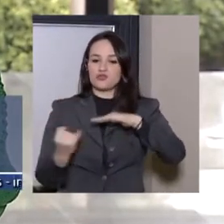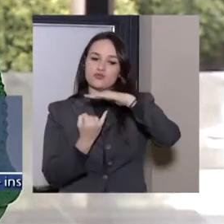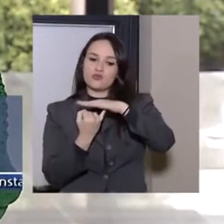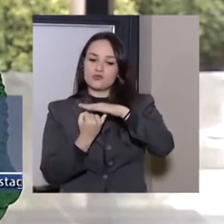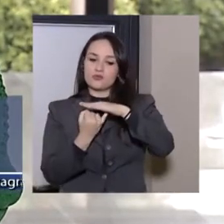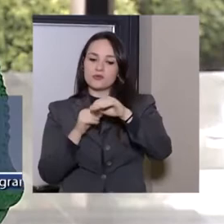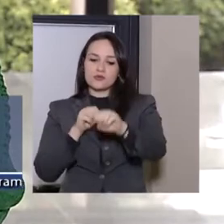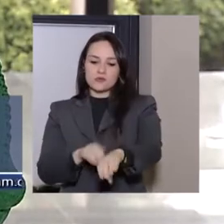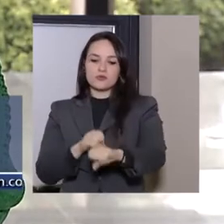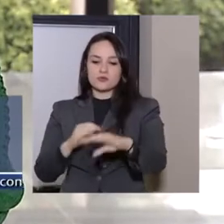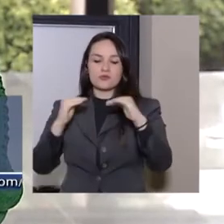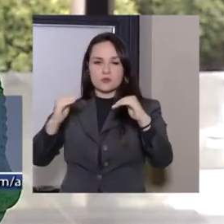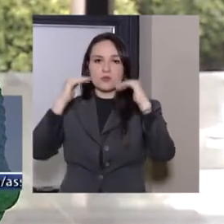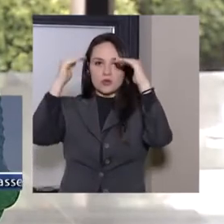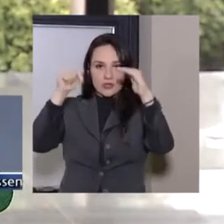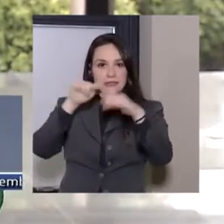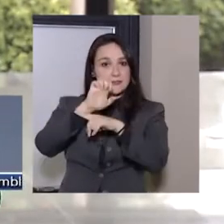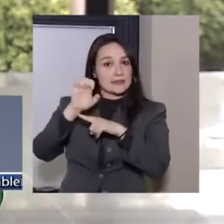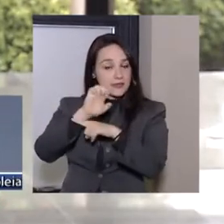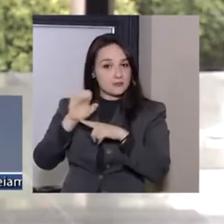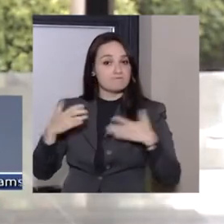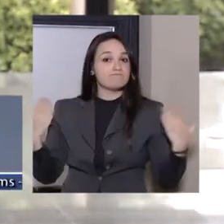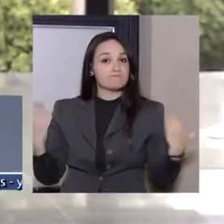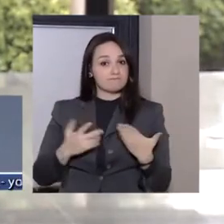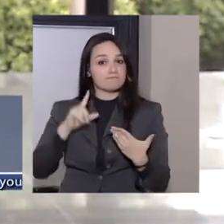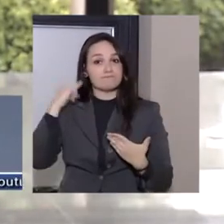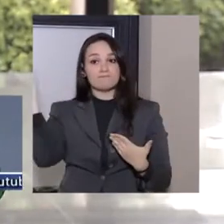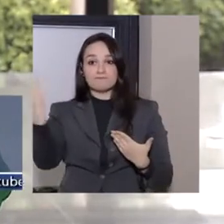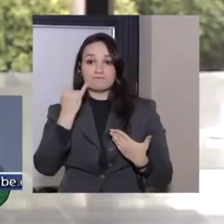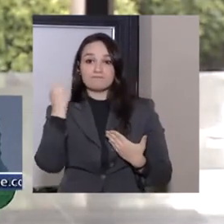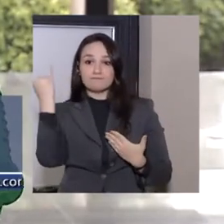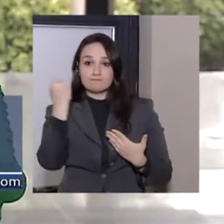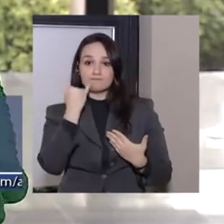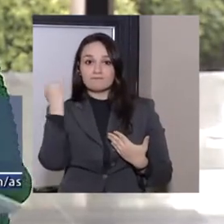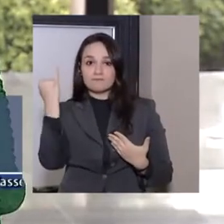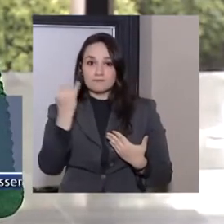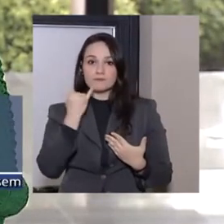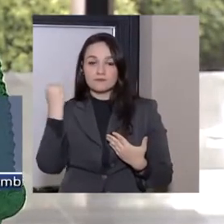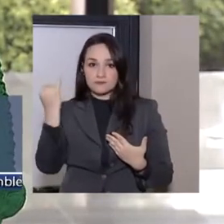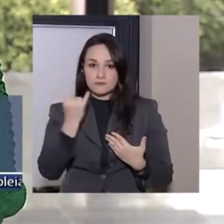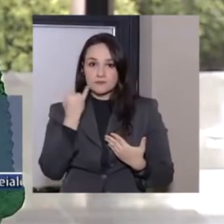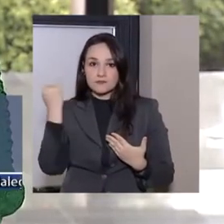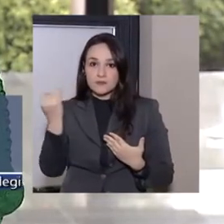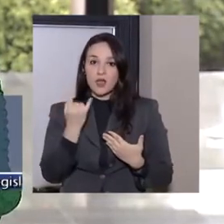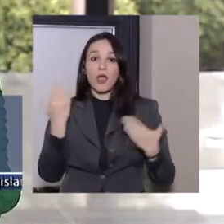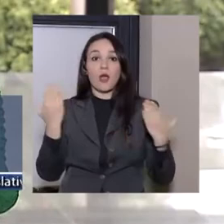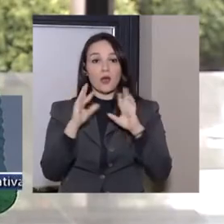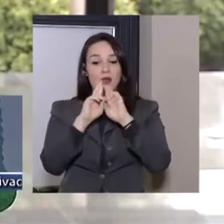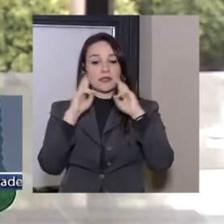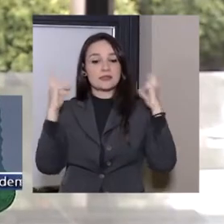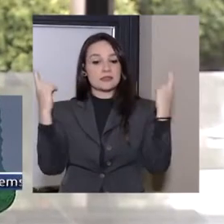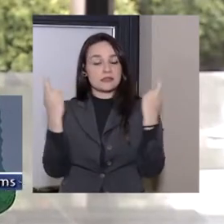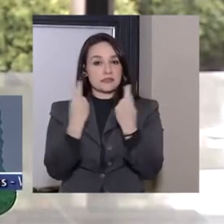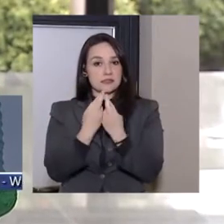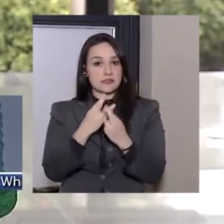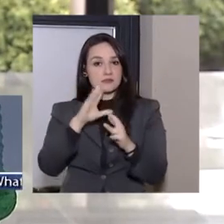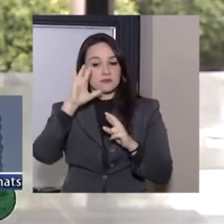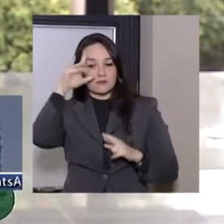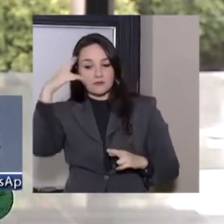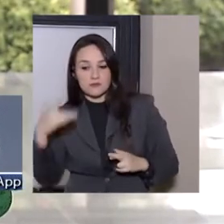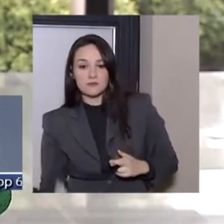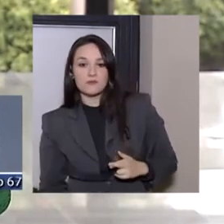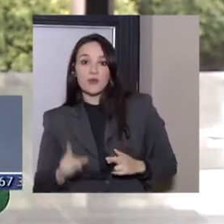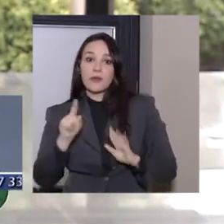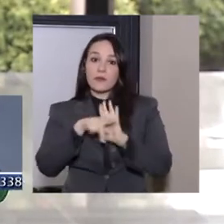aqui do Estado. Vamos reforçar aqui mais uma vez, essa pré-sessão está sendo transmitida pelo canal 9 da